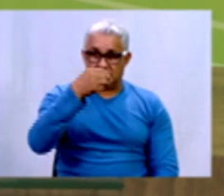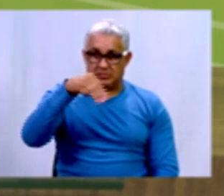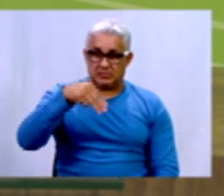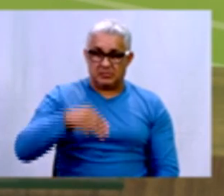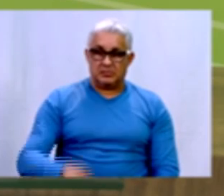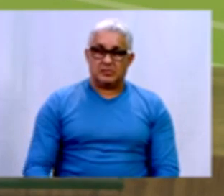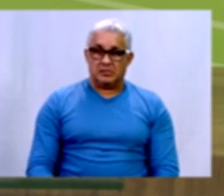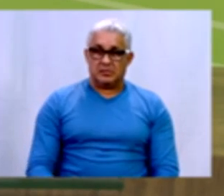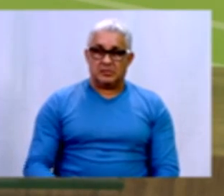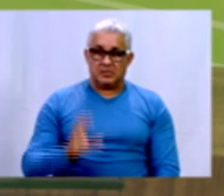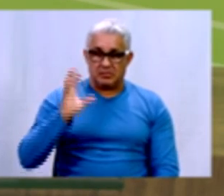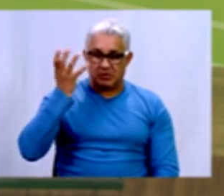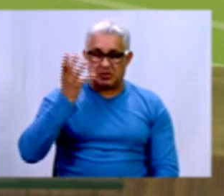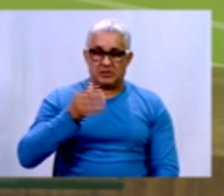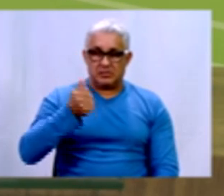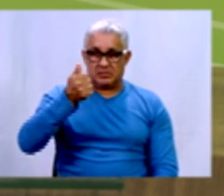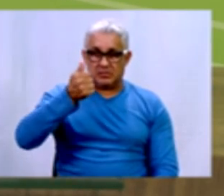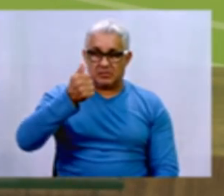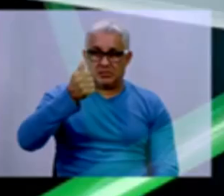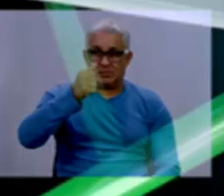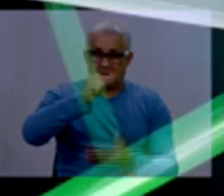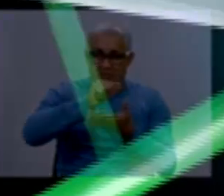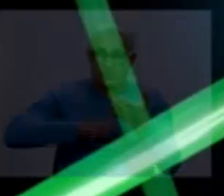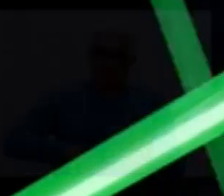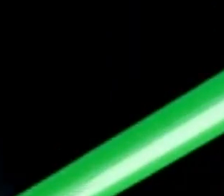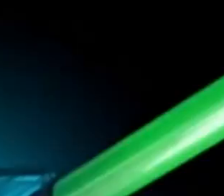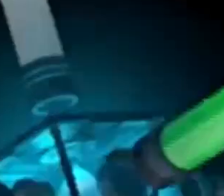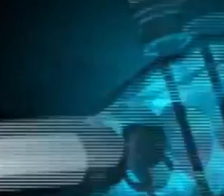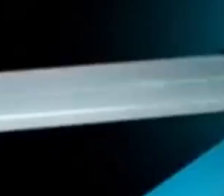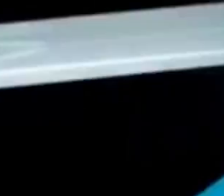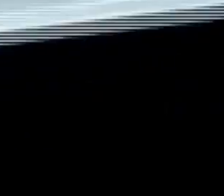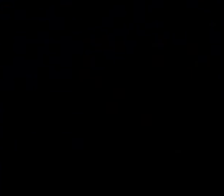para resolver, né, as atividades.